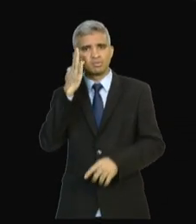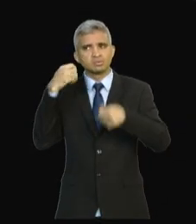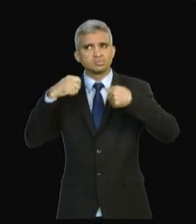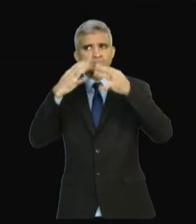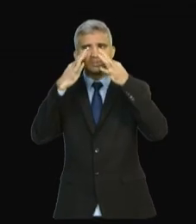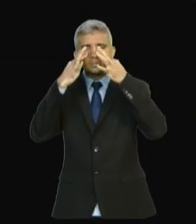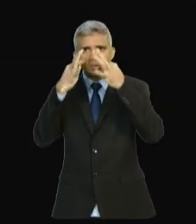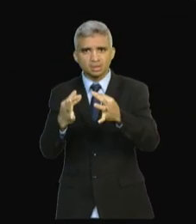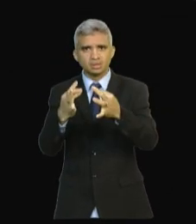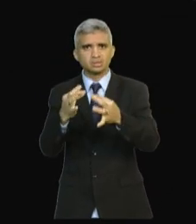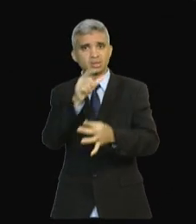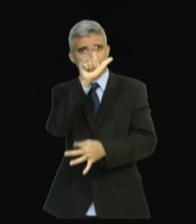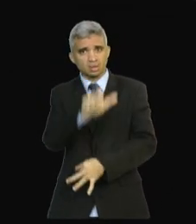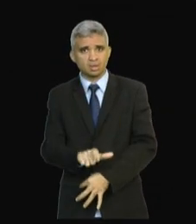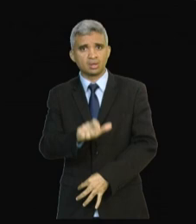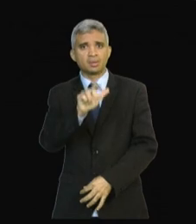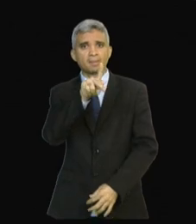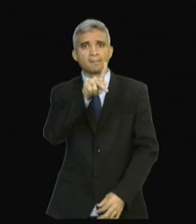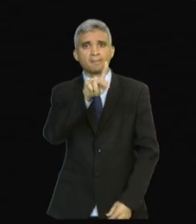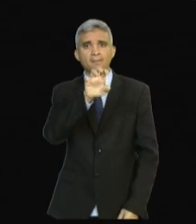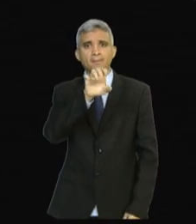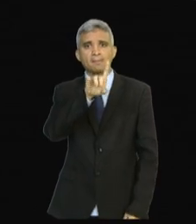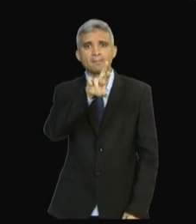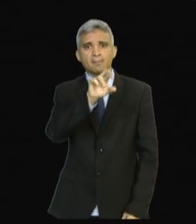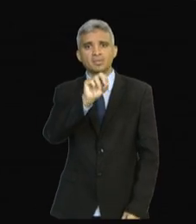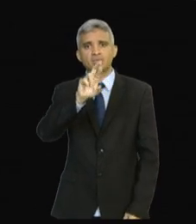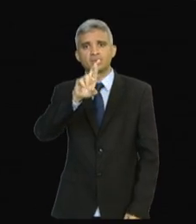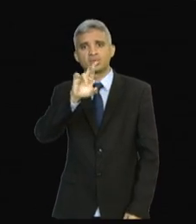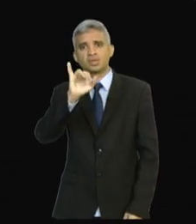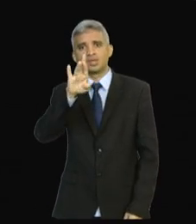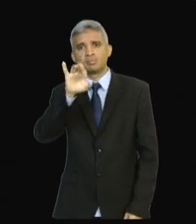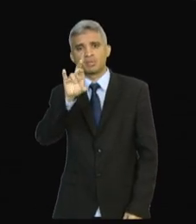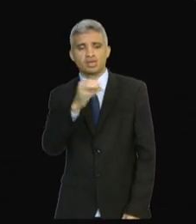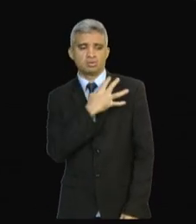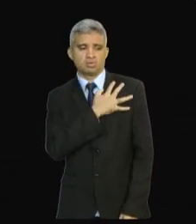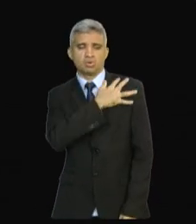comandante-geral Pedro Ribeiro no comando da Polícia Militar. Muito obrigado.